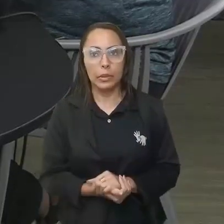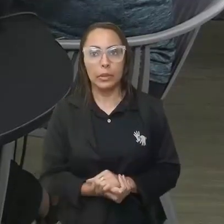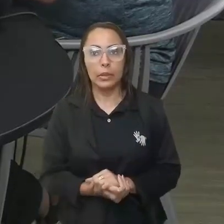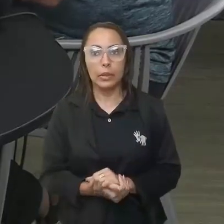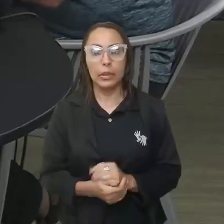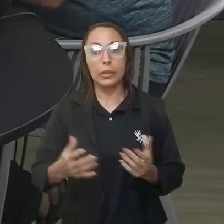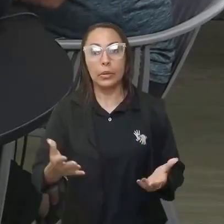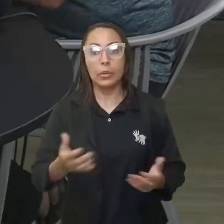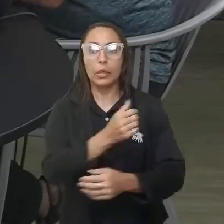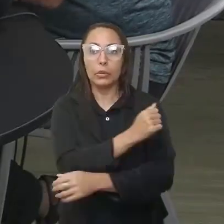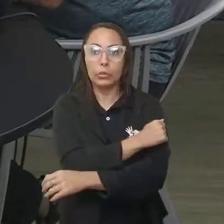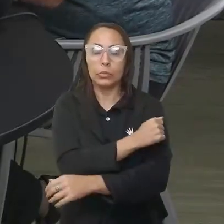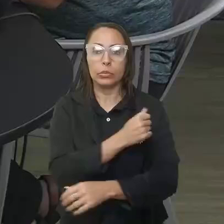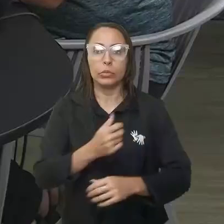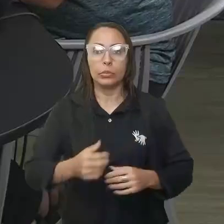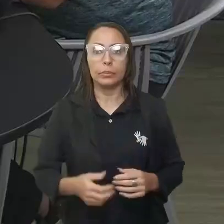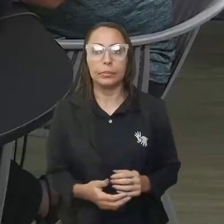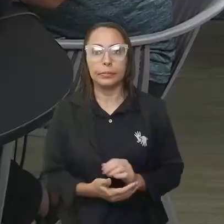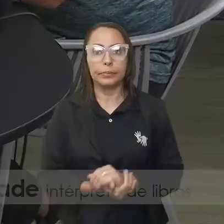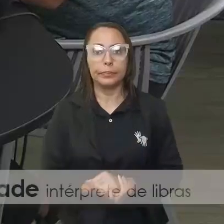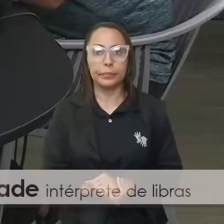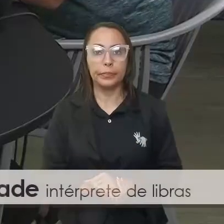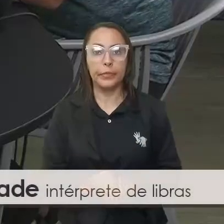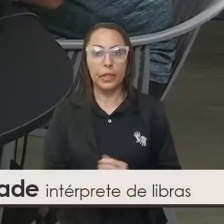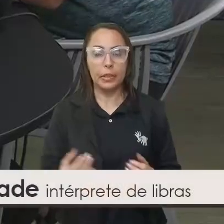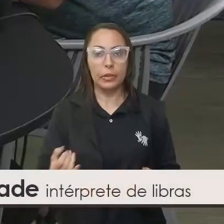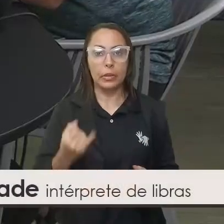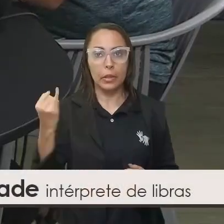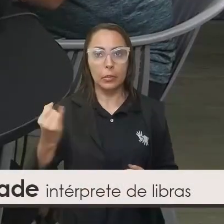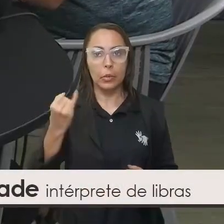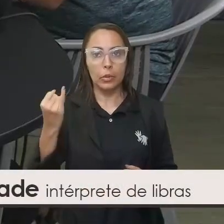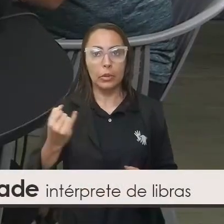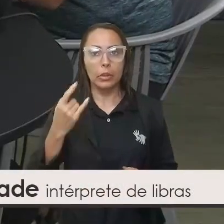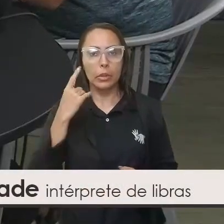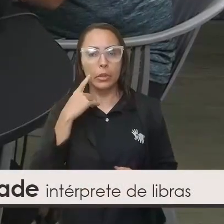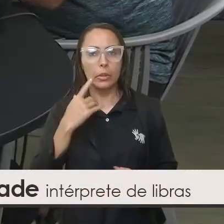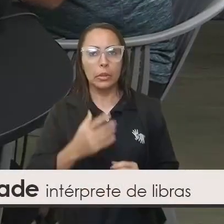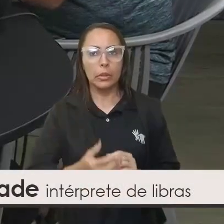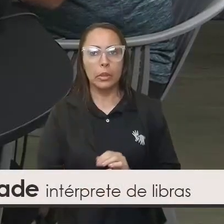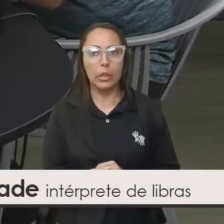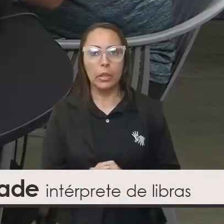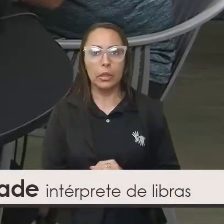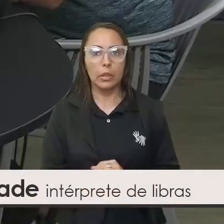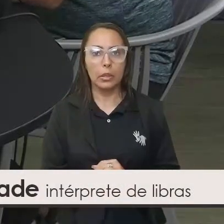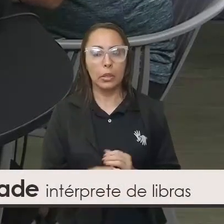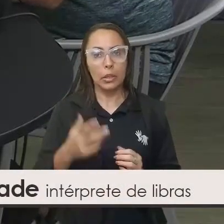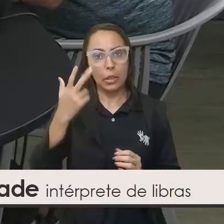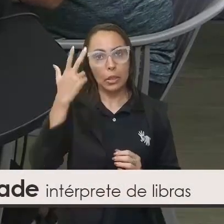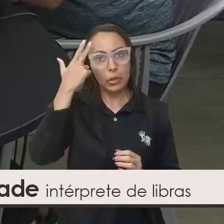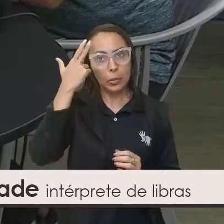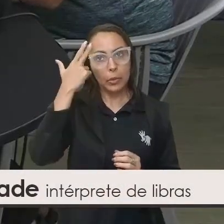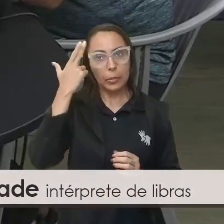estudante trans. Eu acho que é importante primeiro denominar, né? A gente geralmente tem